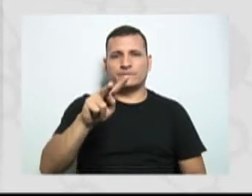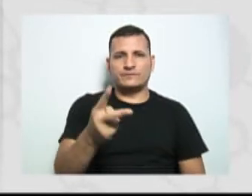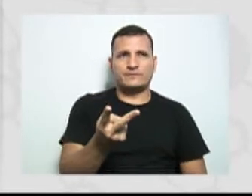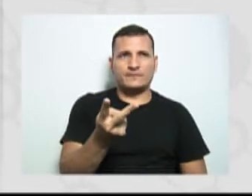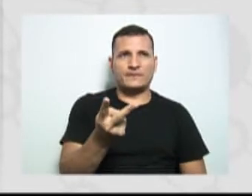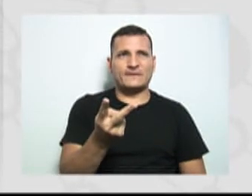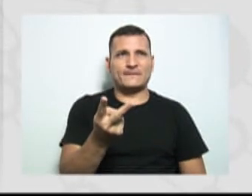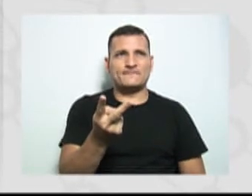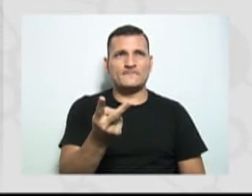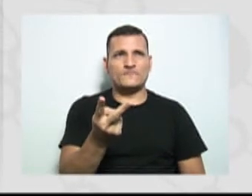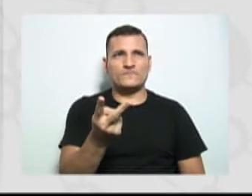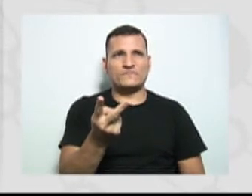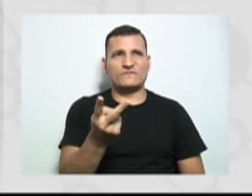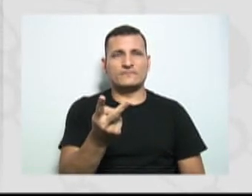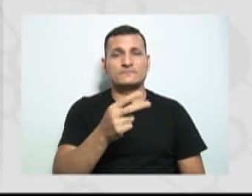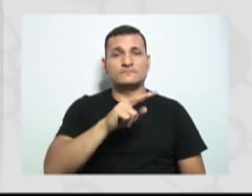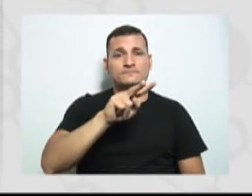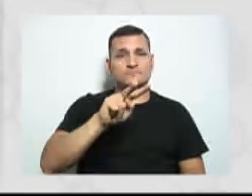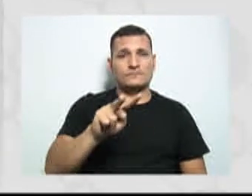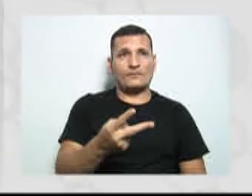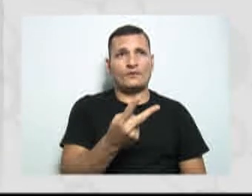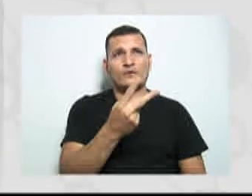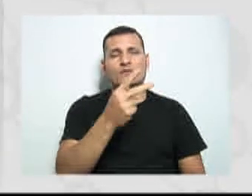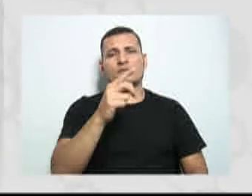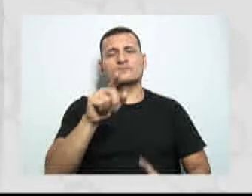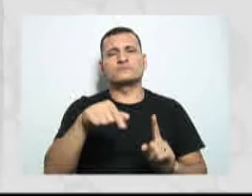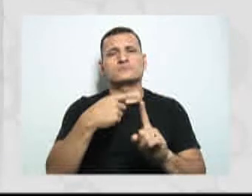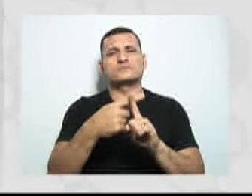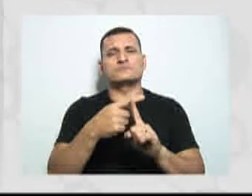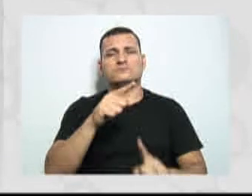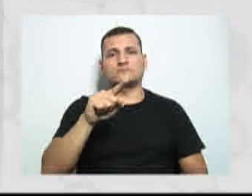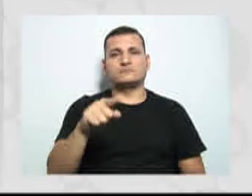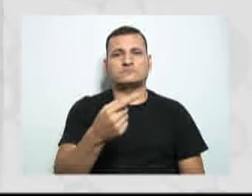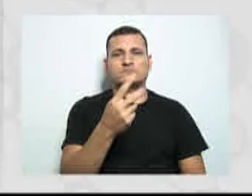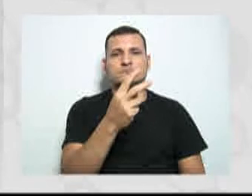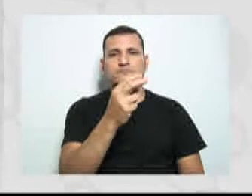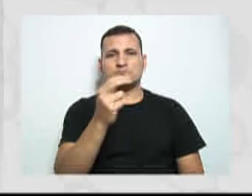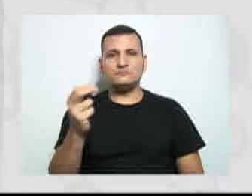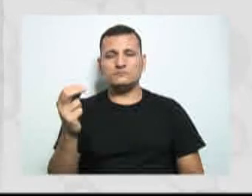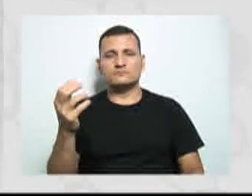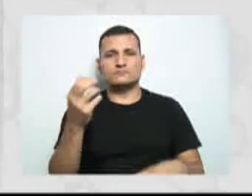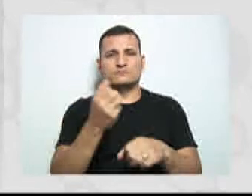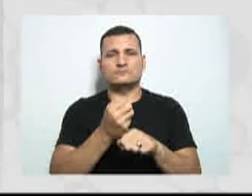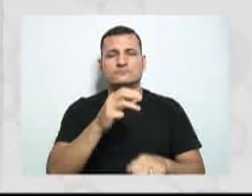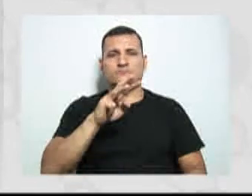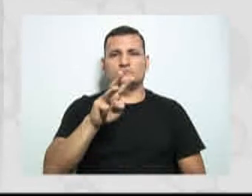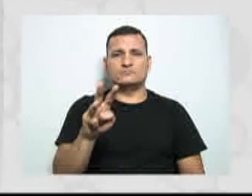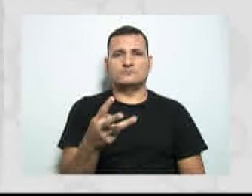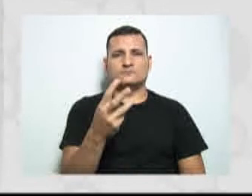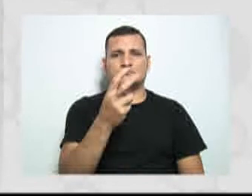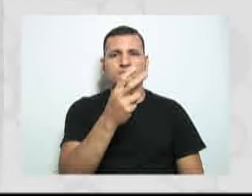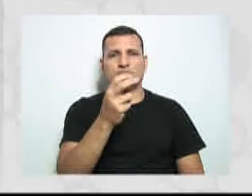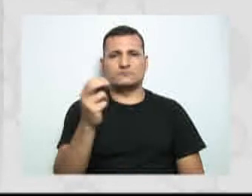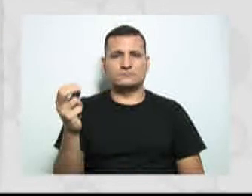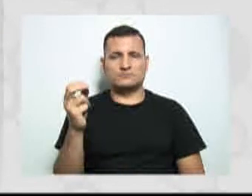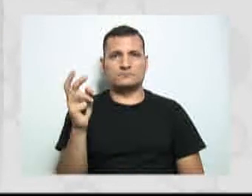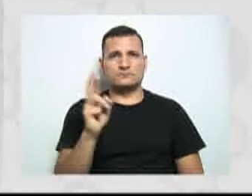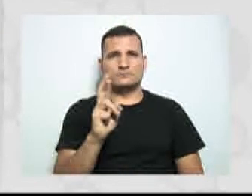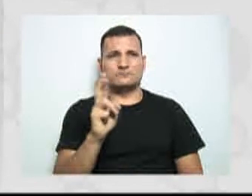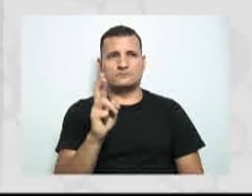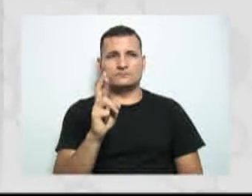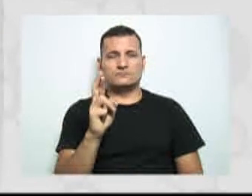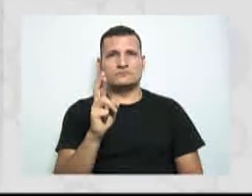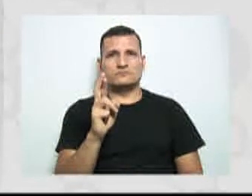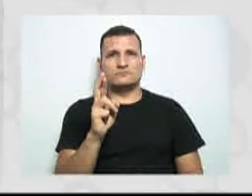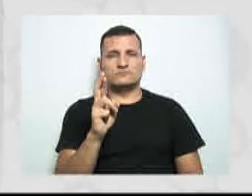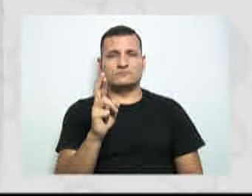2.000 com R$ 1.500, nós vamos ter o quê? R$ 3.500, que é o